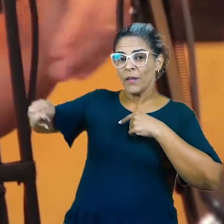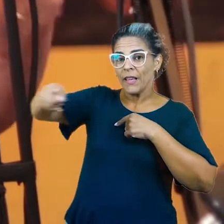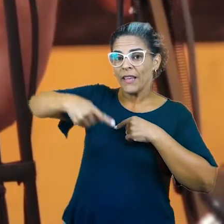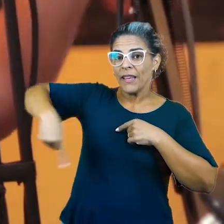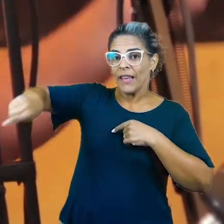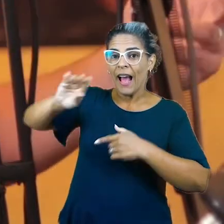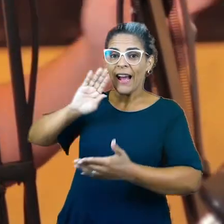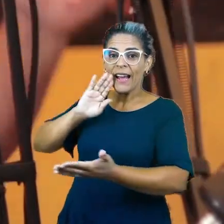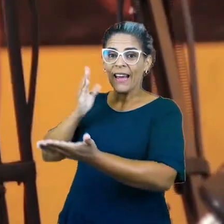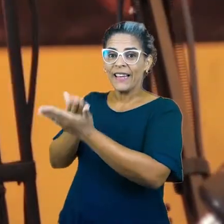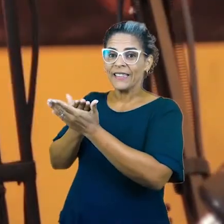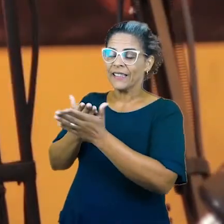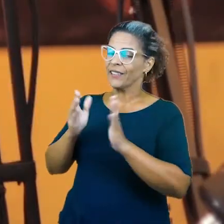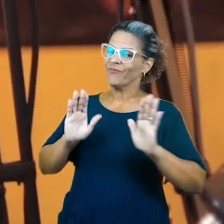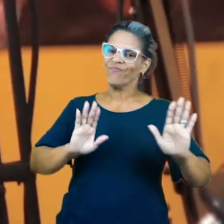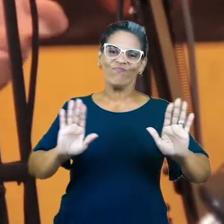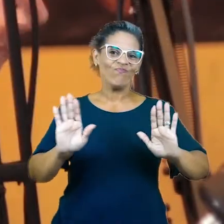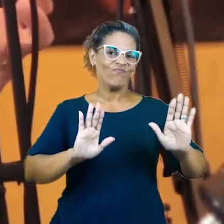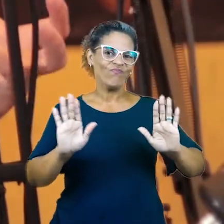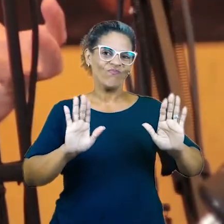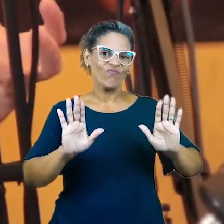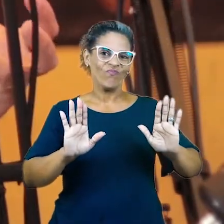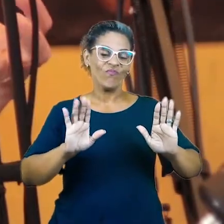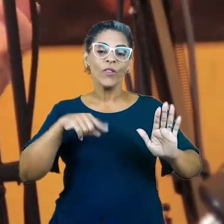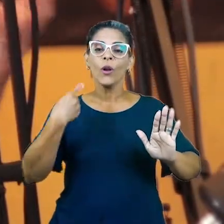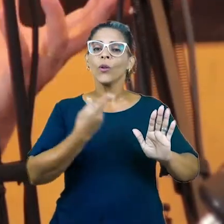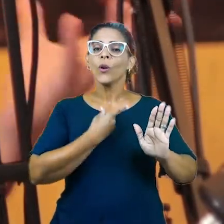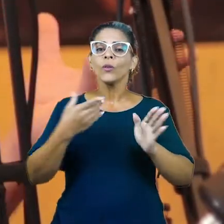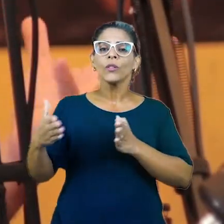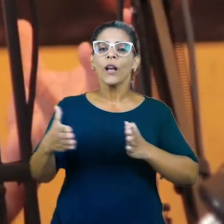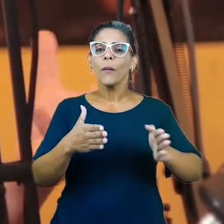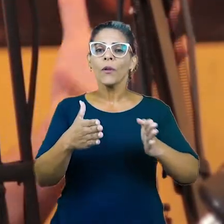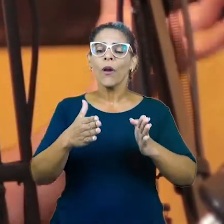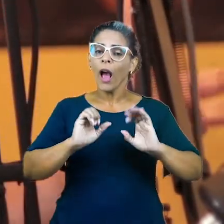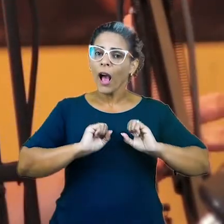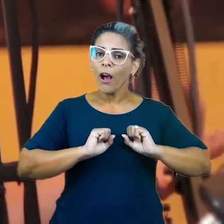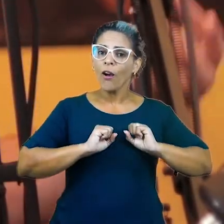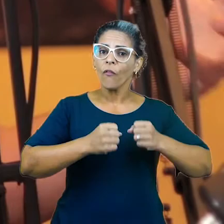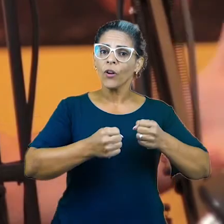e crenças. Aí não. Então, qual